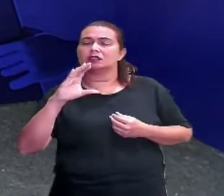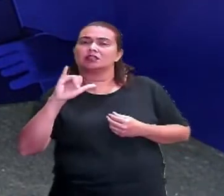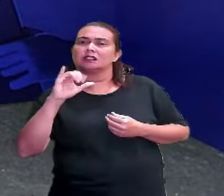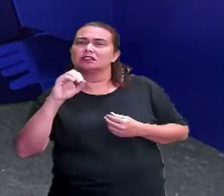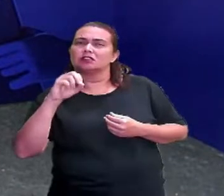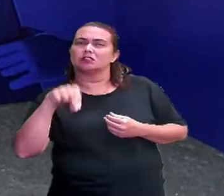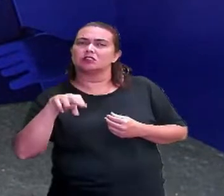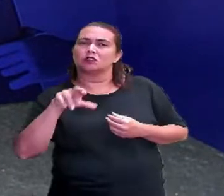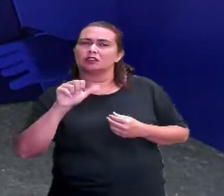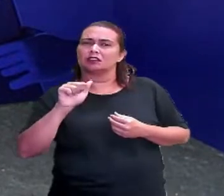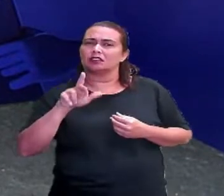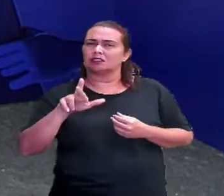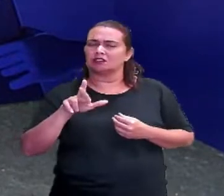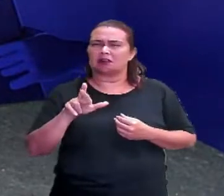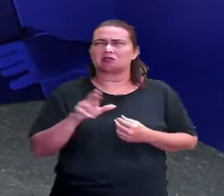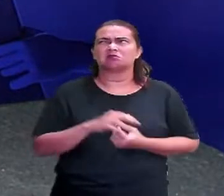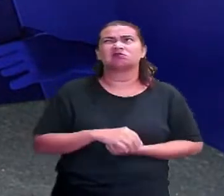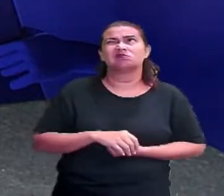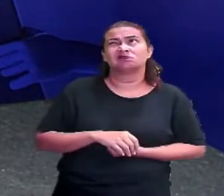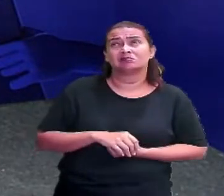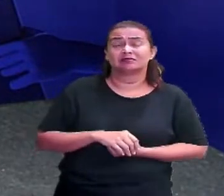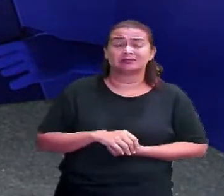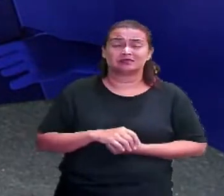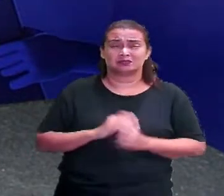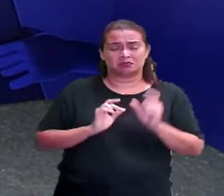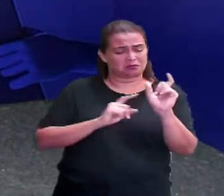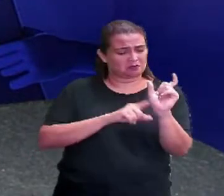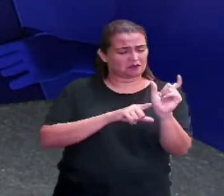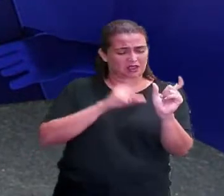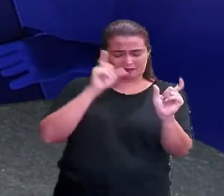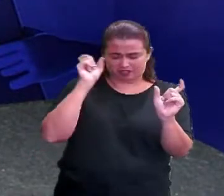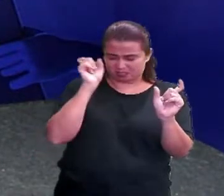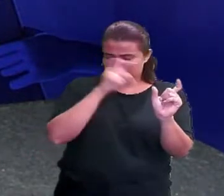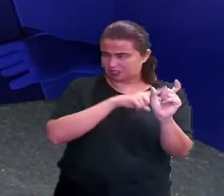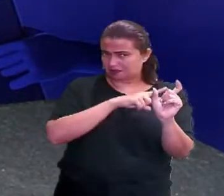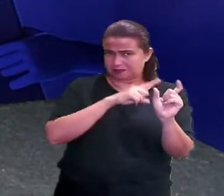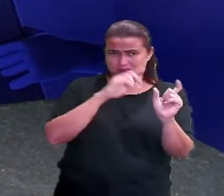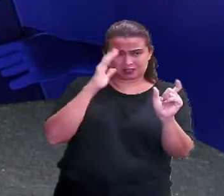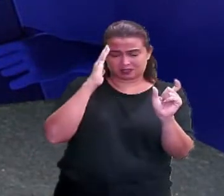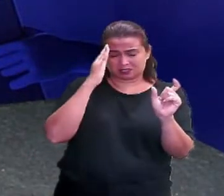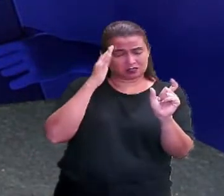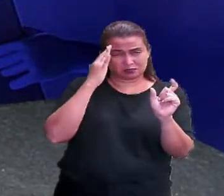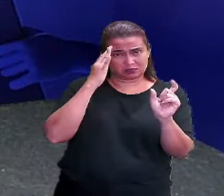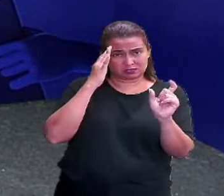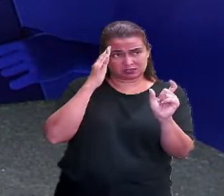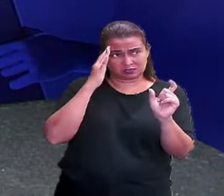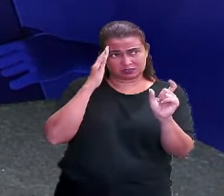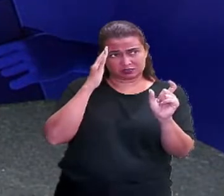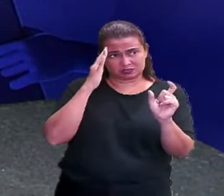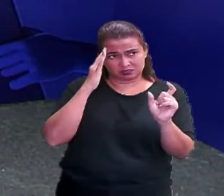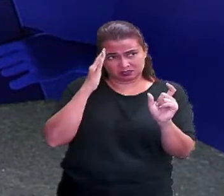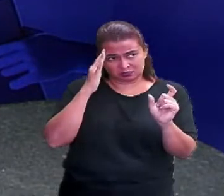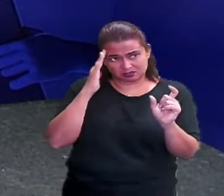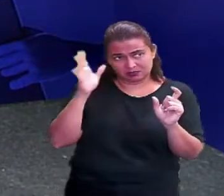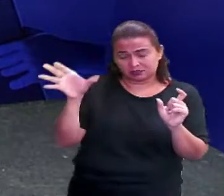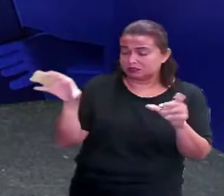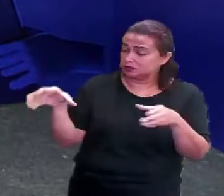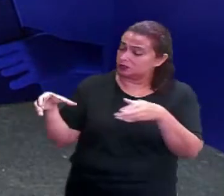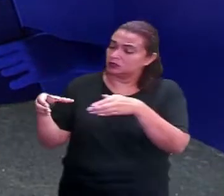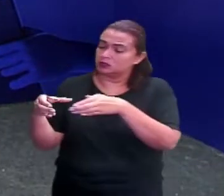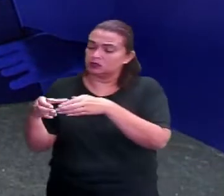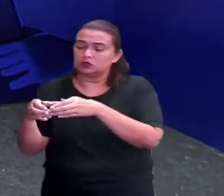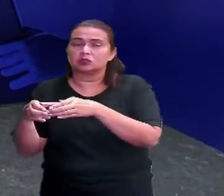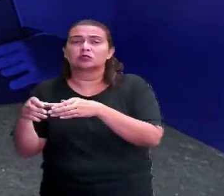um pouco mais nebulosa, uma palavra um pouco mais difícil. E aí fica muito mais fácil para